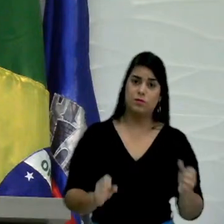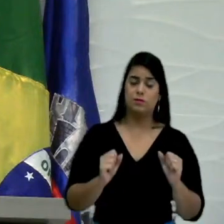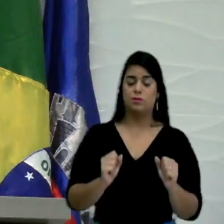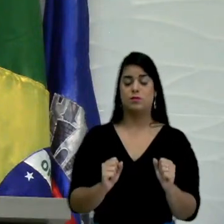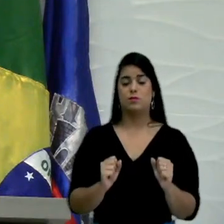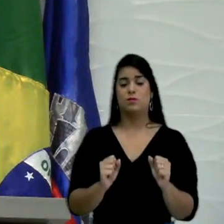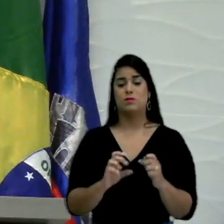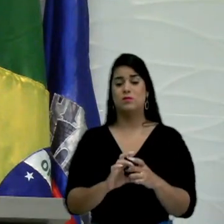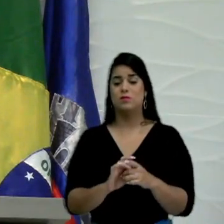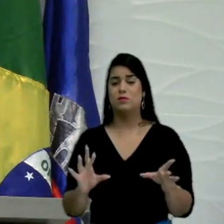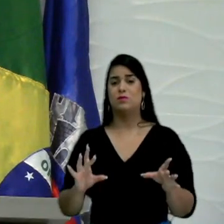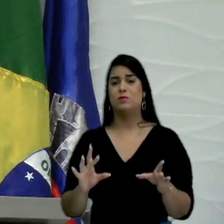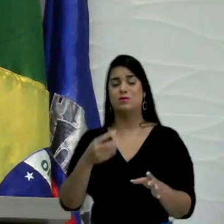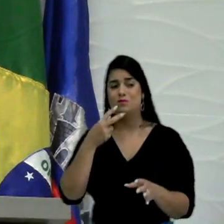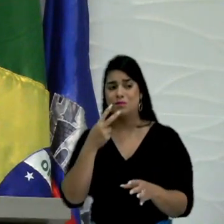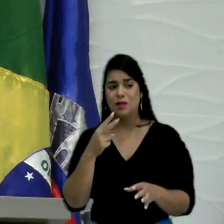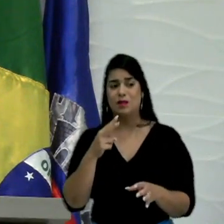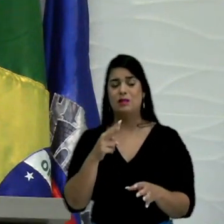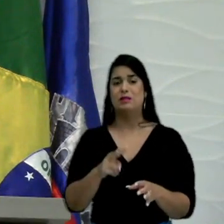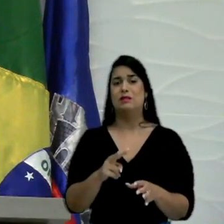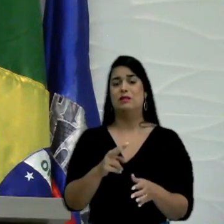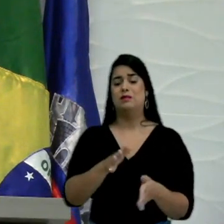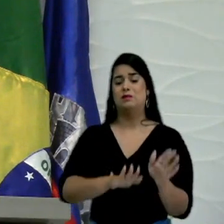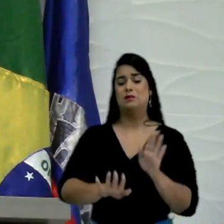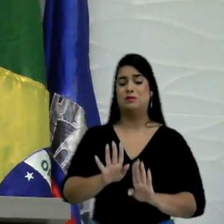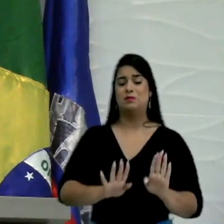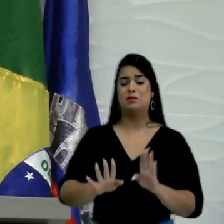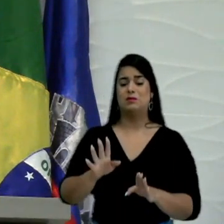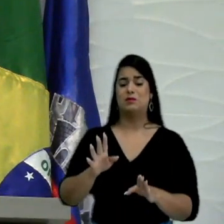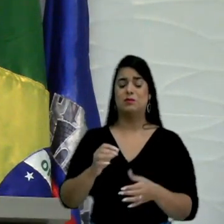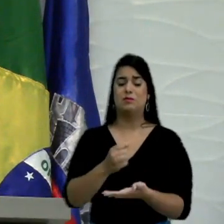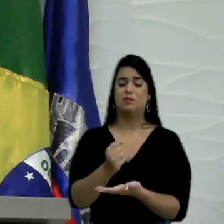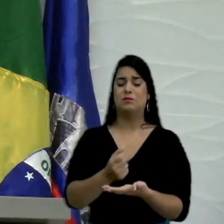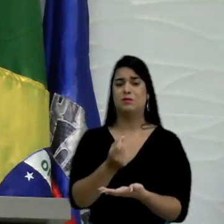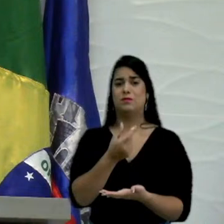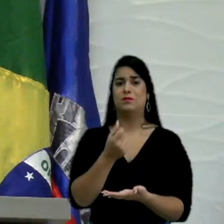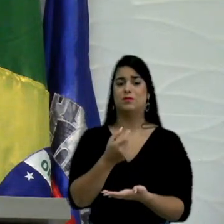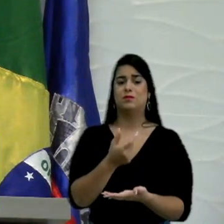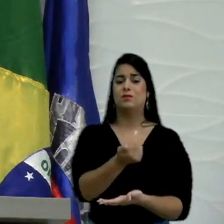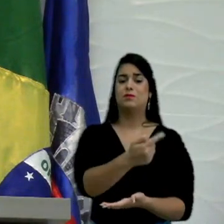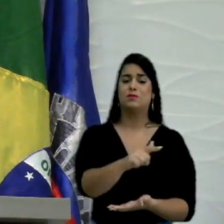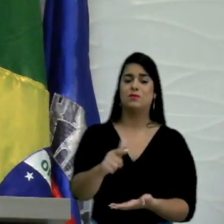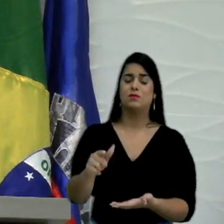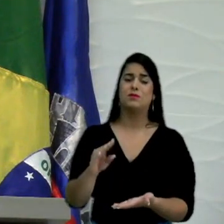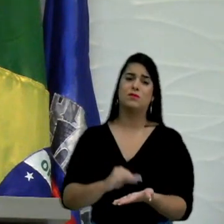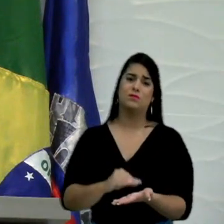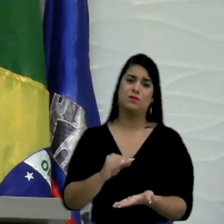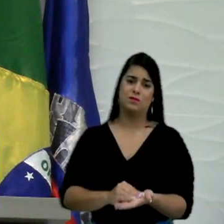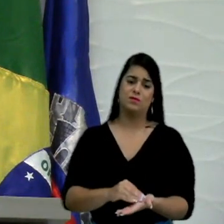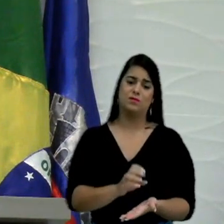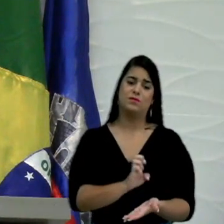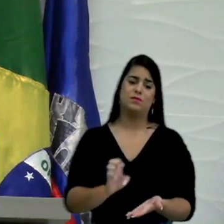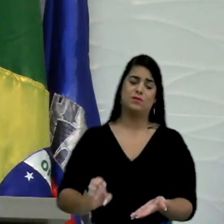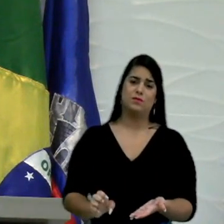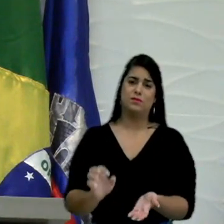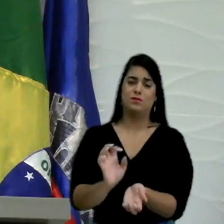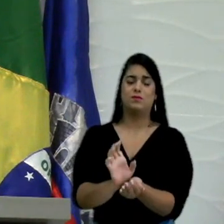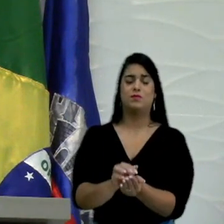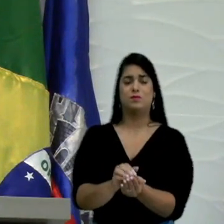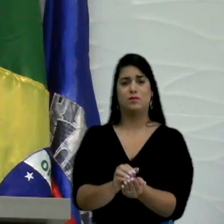com atenção para essa medicação, bem como tantas e tantas outras que encontram-se em falta no estado de Pernambuco,